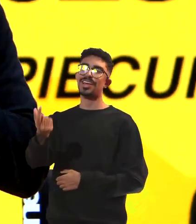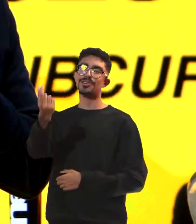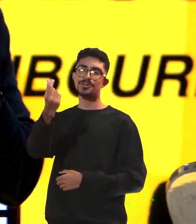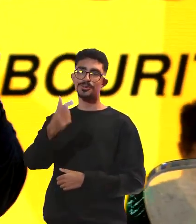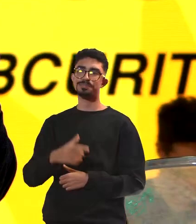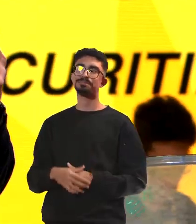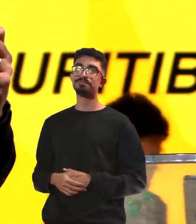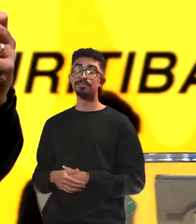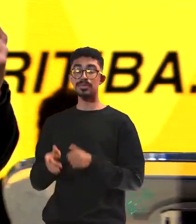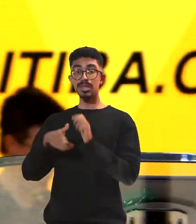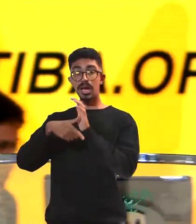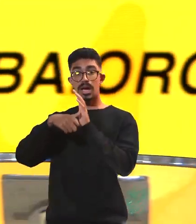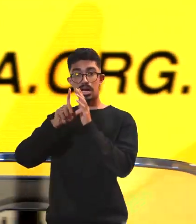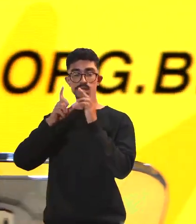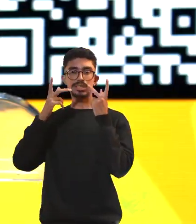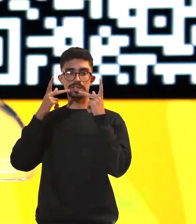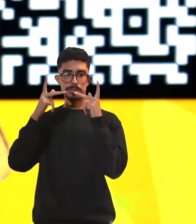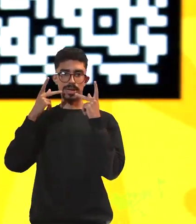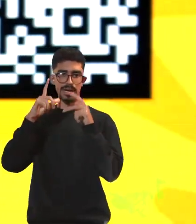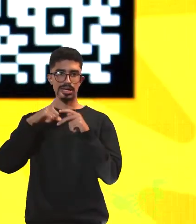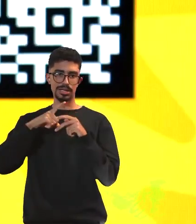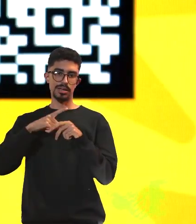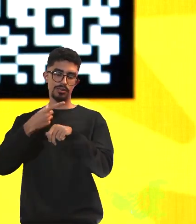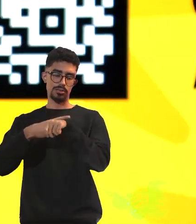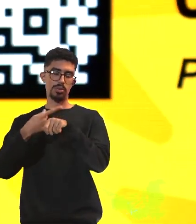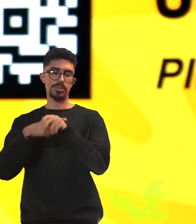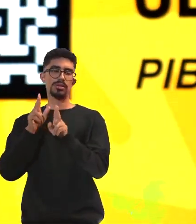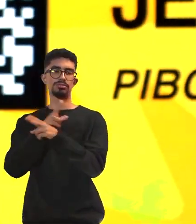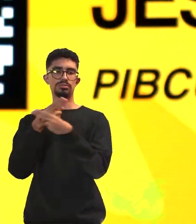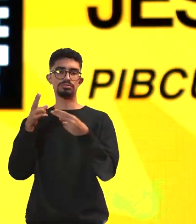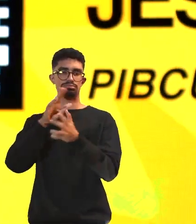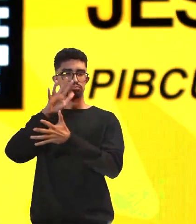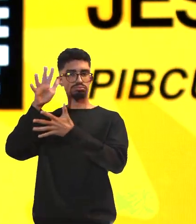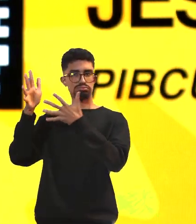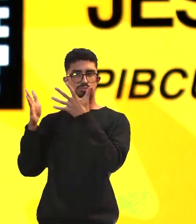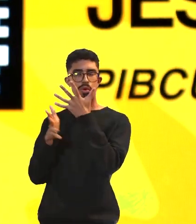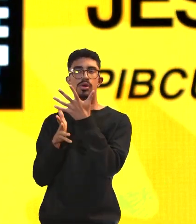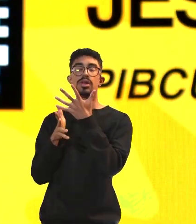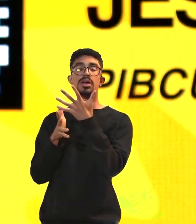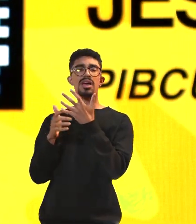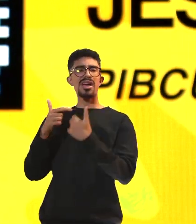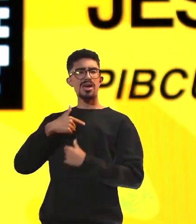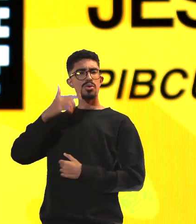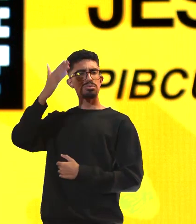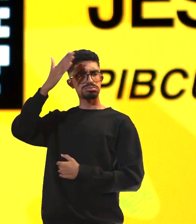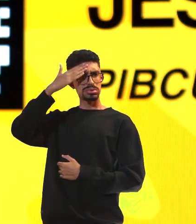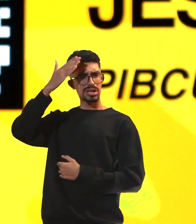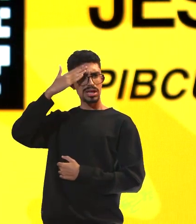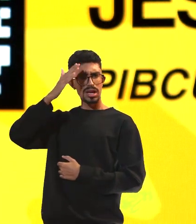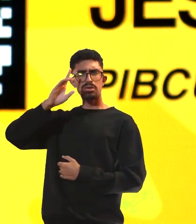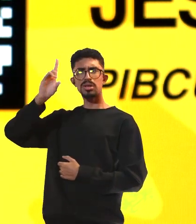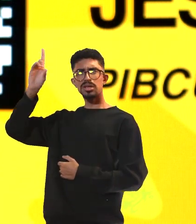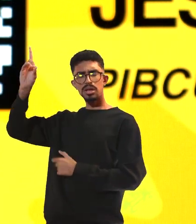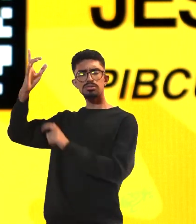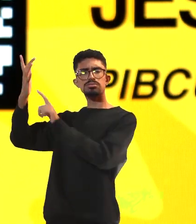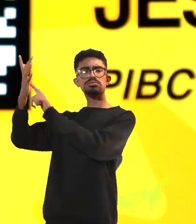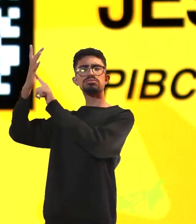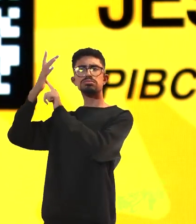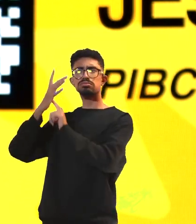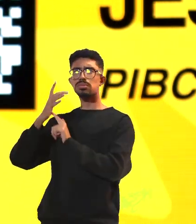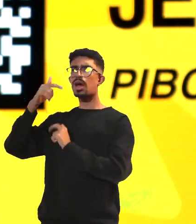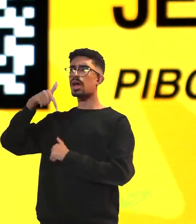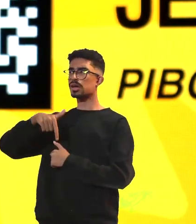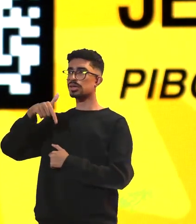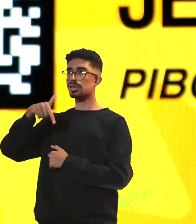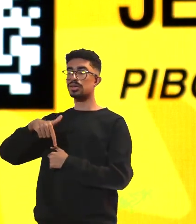momento de adoração aqui. E eu acredito que Deus sinalizou a presença dele aqui só para terminar, para eu